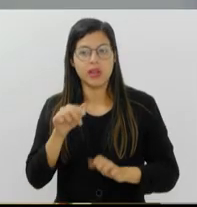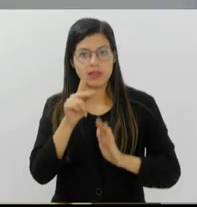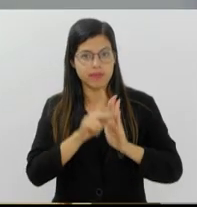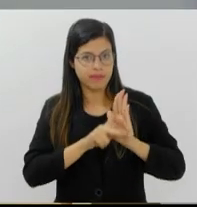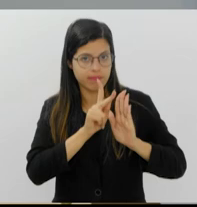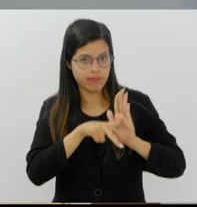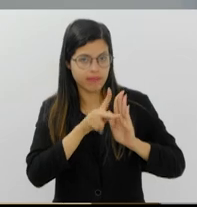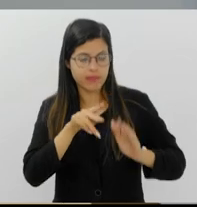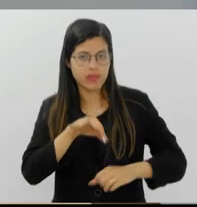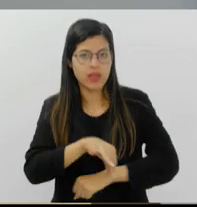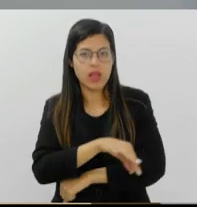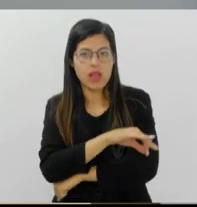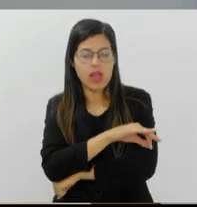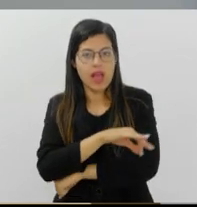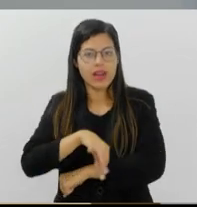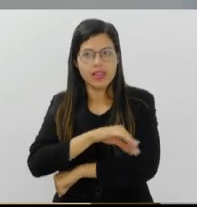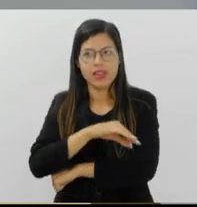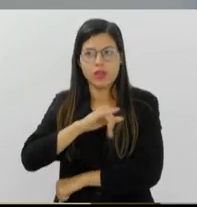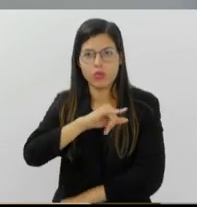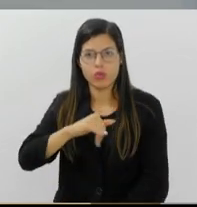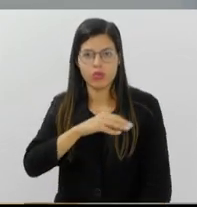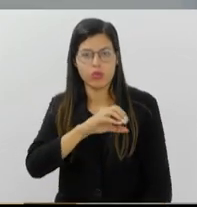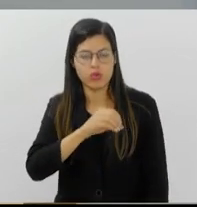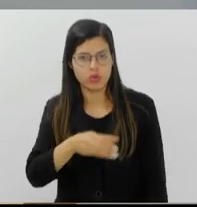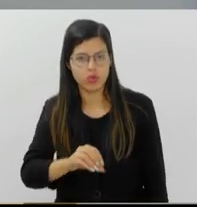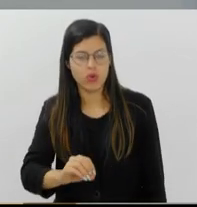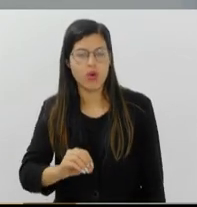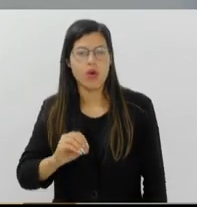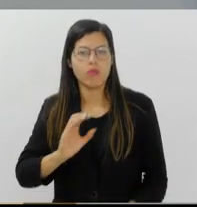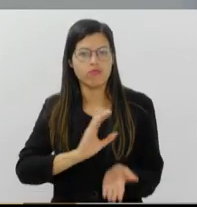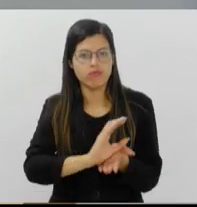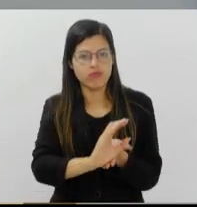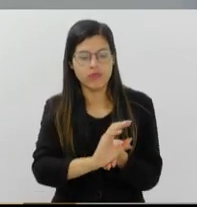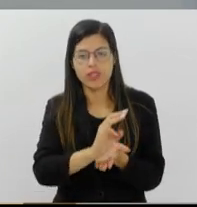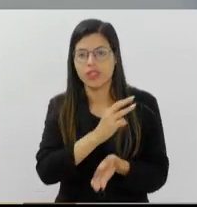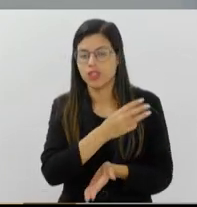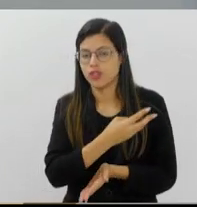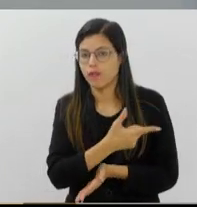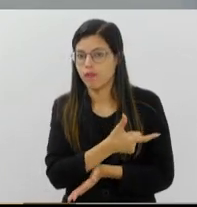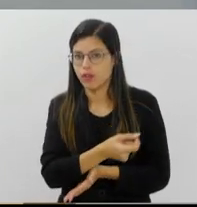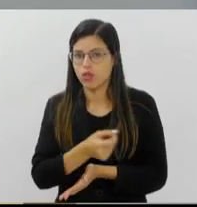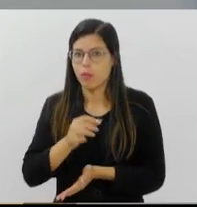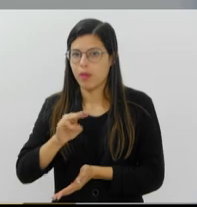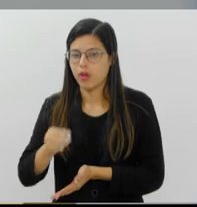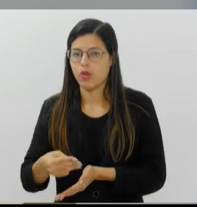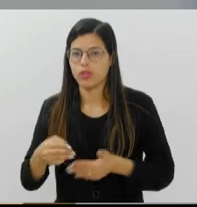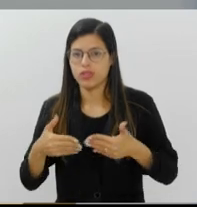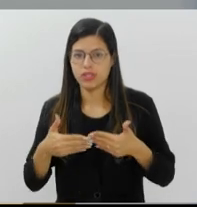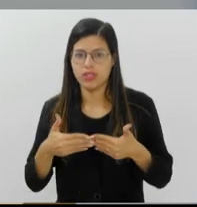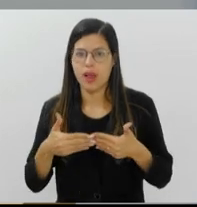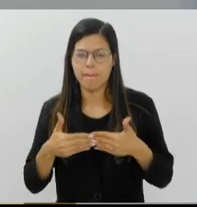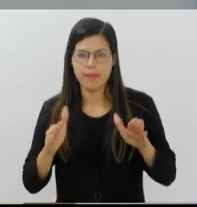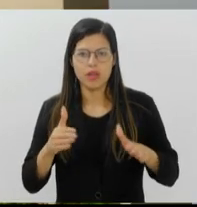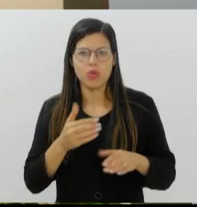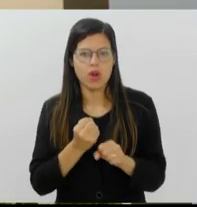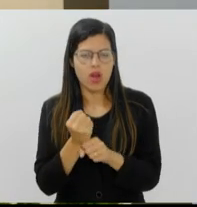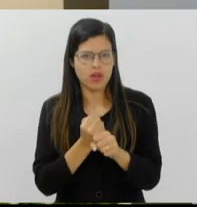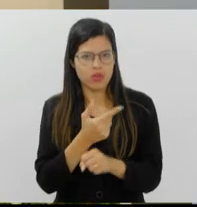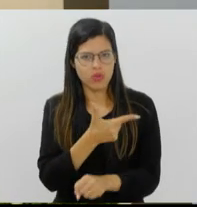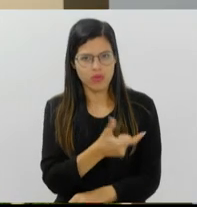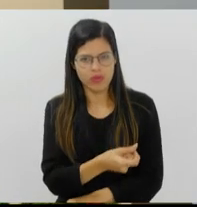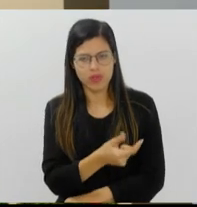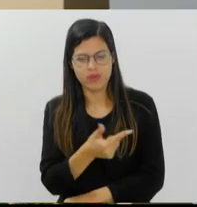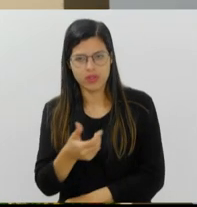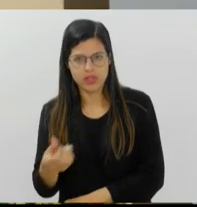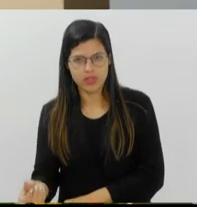assinado pelo arquiteto João Niemeyer, prevê um investimento de 20 milhões e a inauguração está prevista para 2026. Com 20